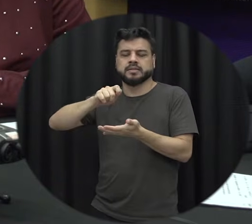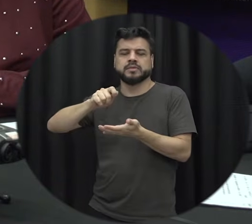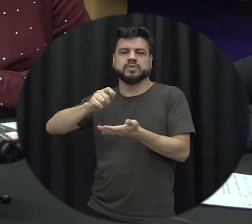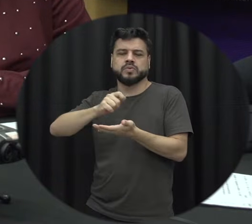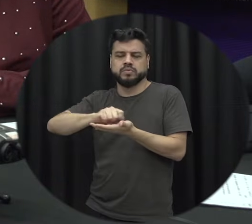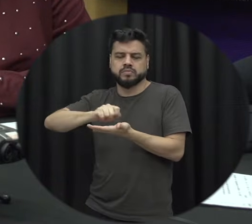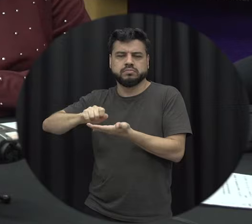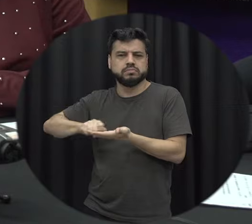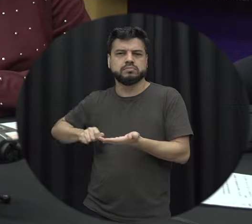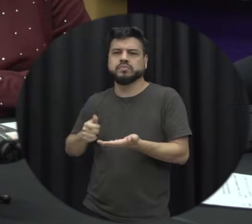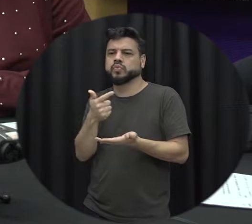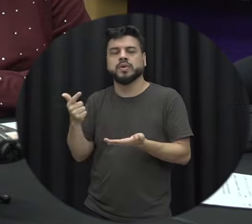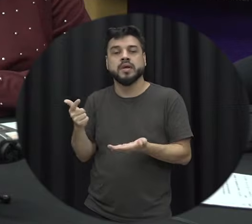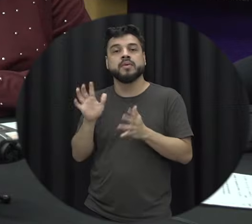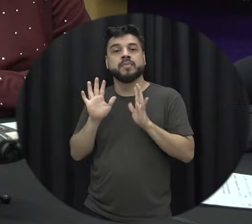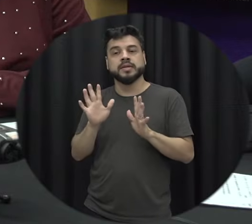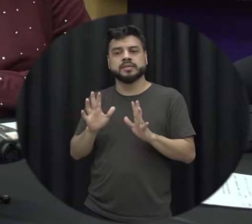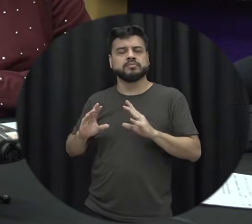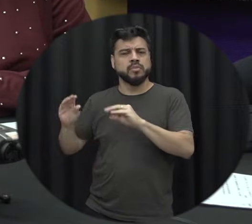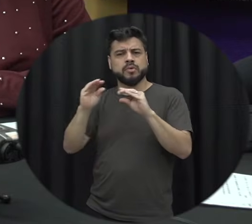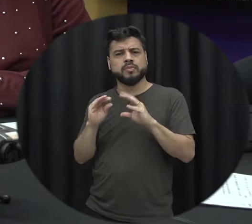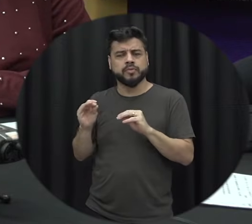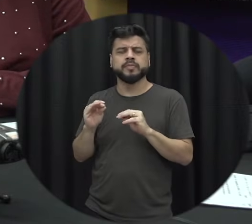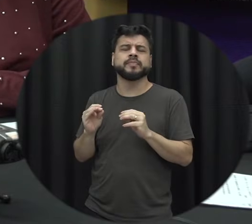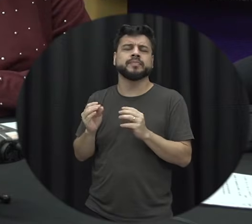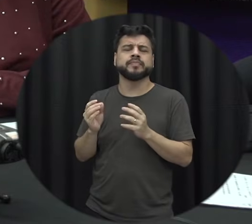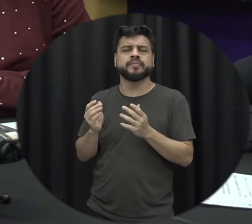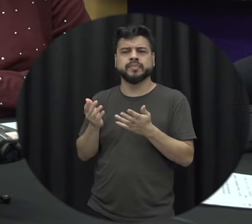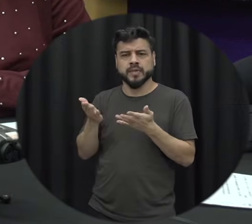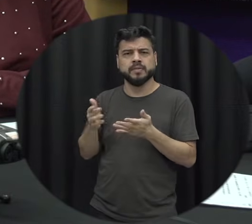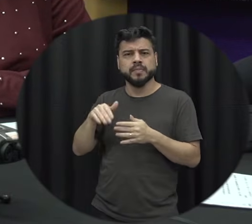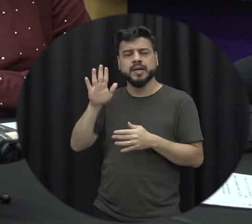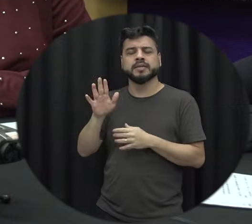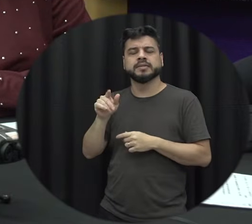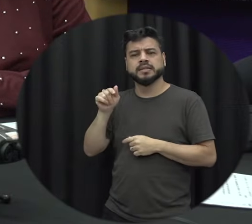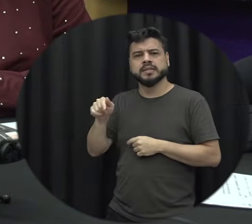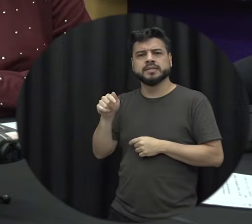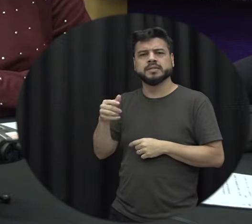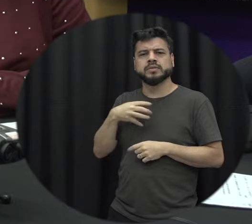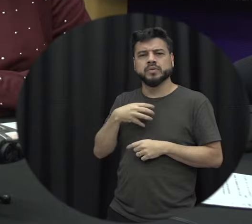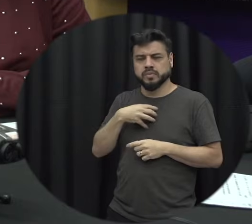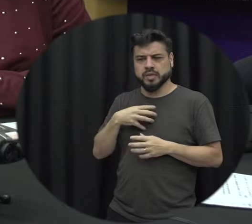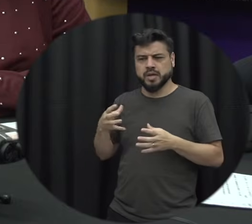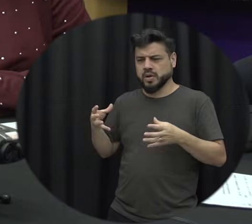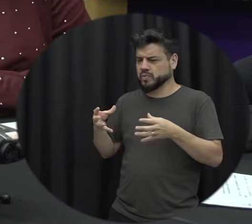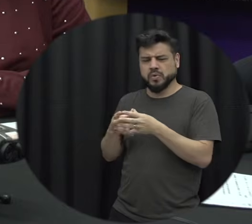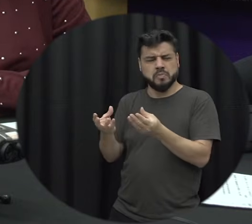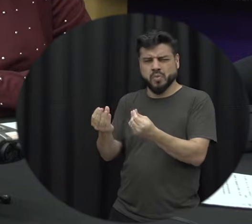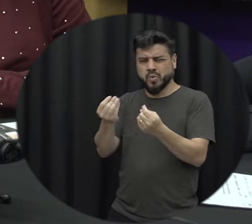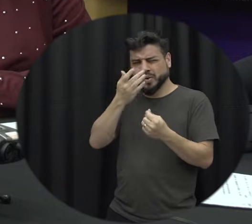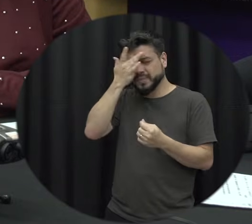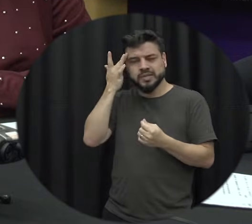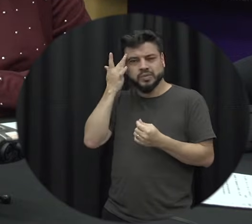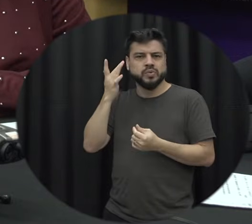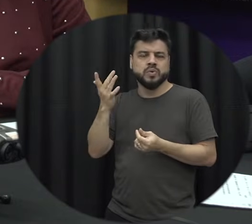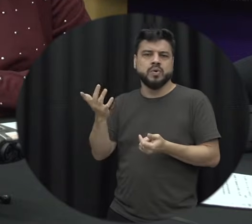oral, eu imagino que existiam, né, tribos gigantescas com dezenas, às vezes milhares